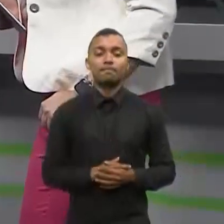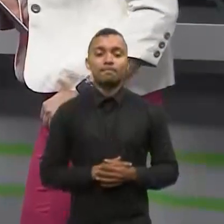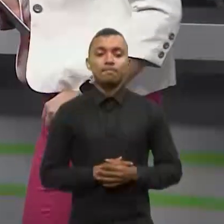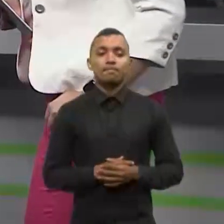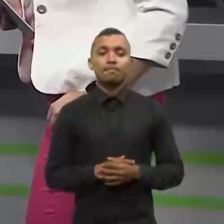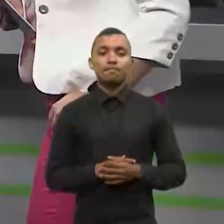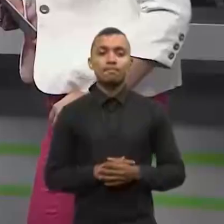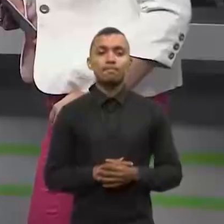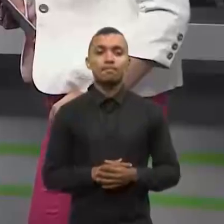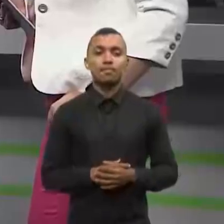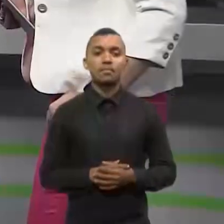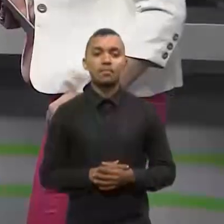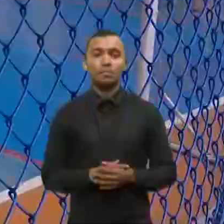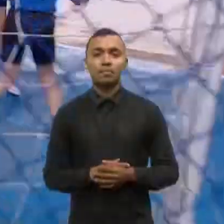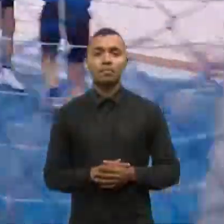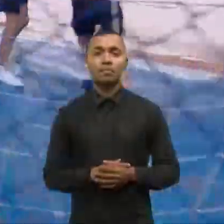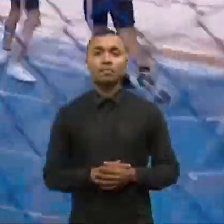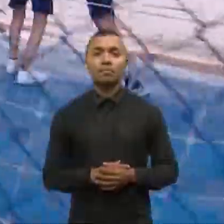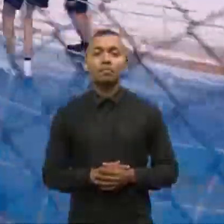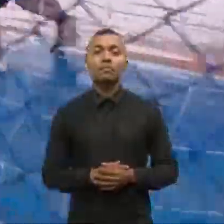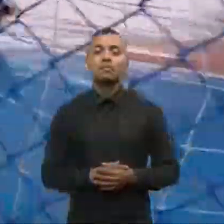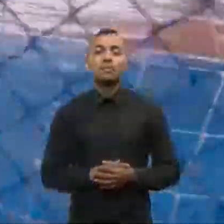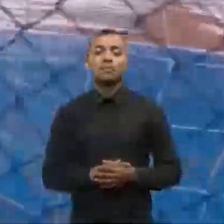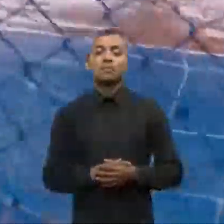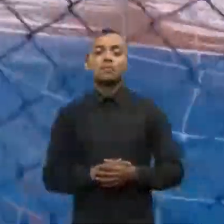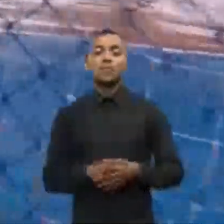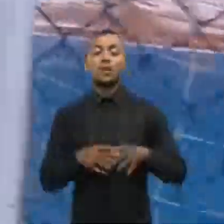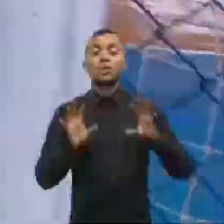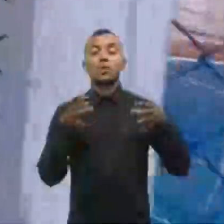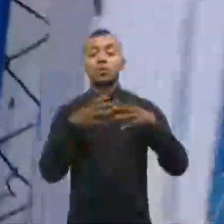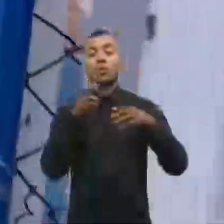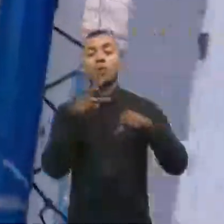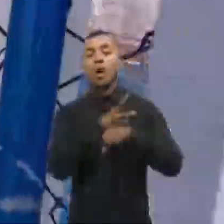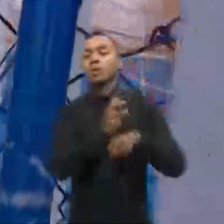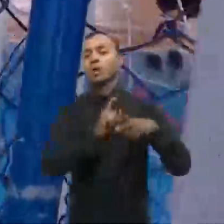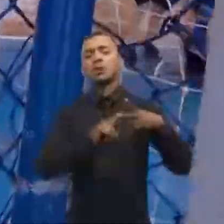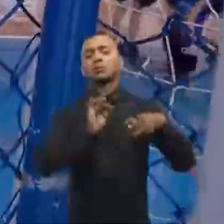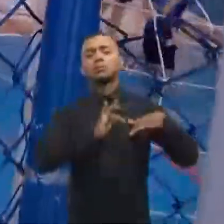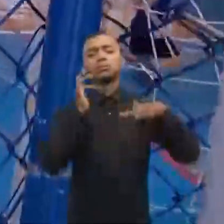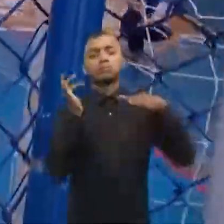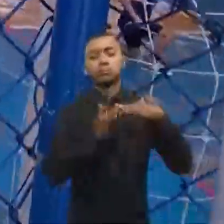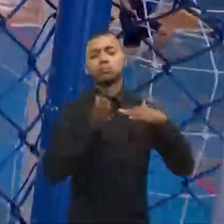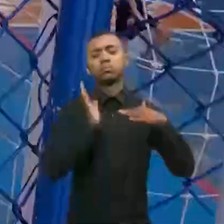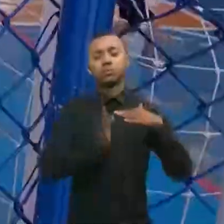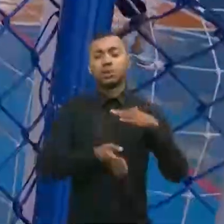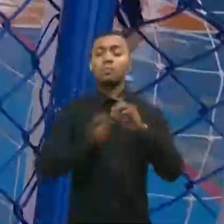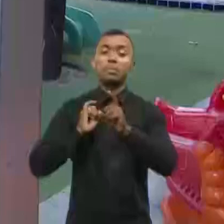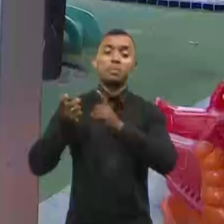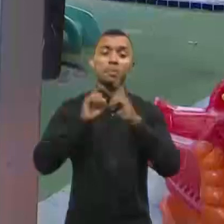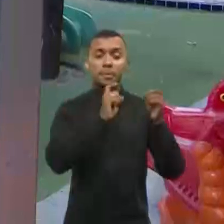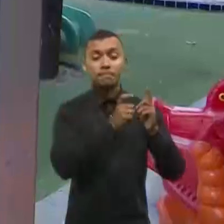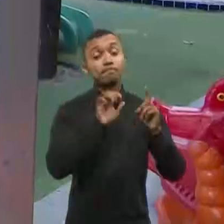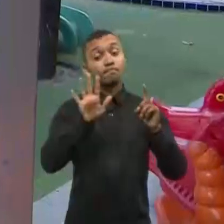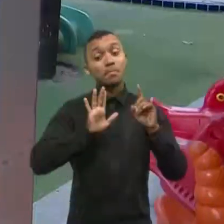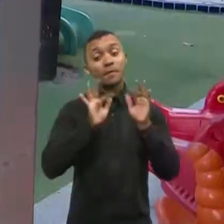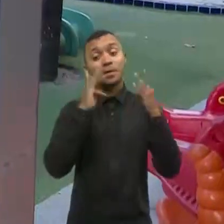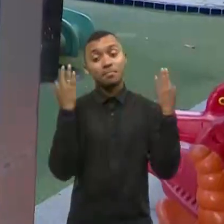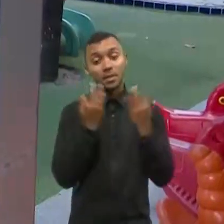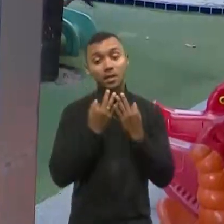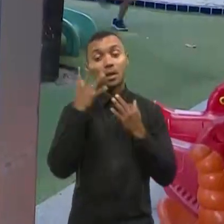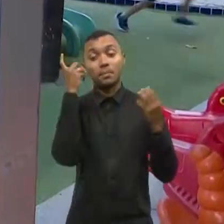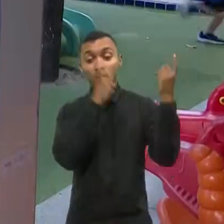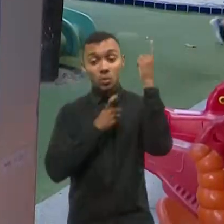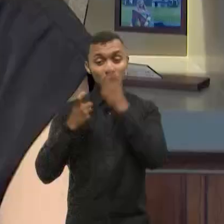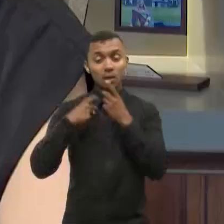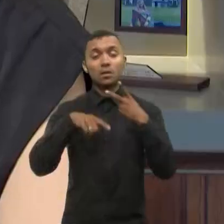que tem ganhado espaço nos noticiários e nos grupos de redes sociais e tem gerado a preocupação de pais, alunos e